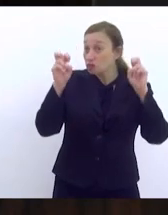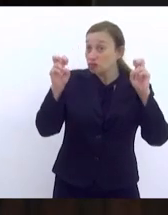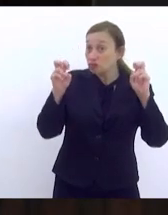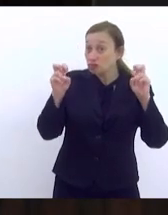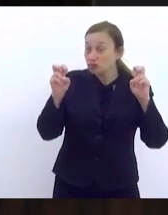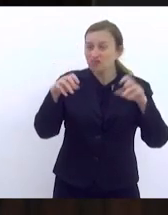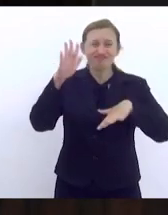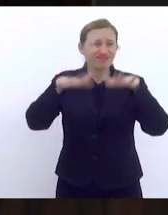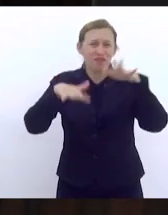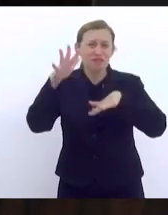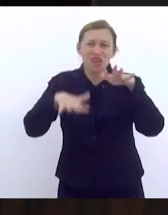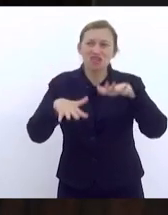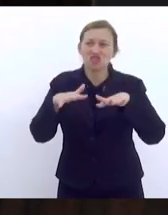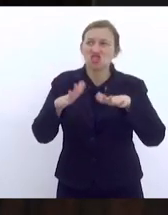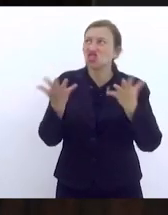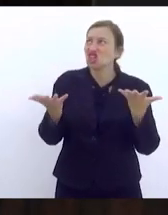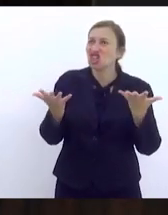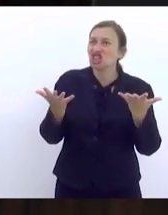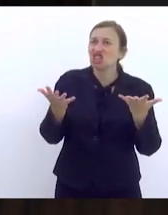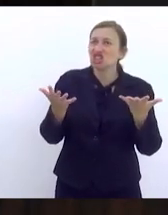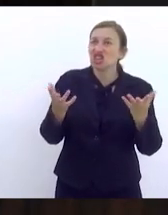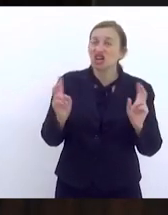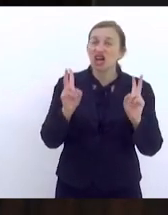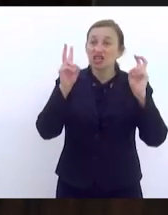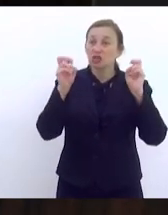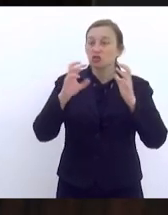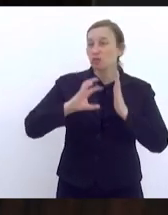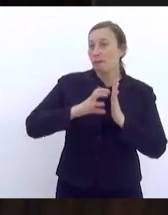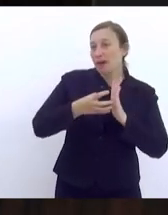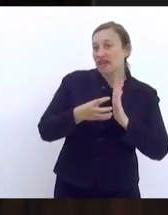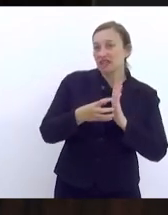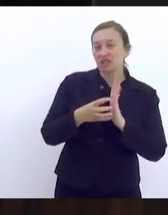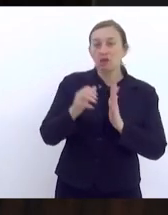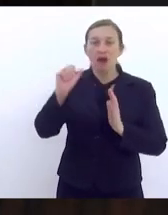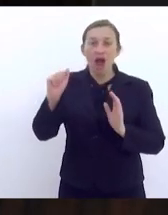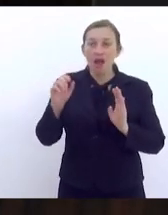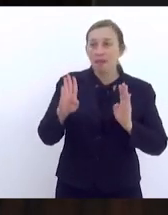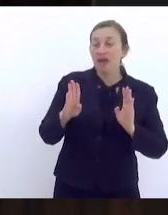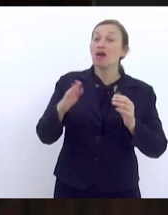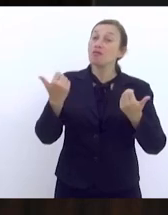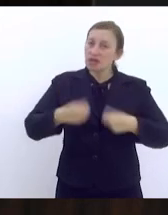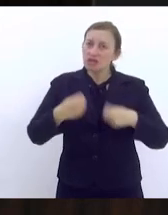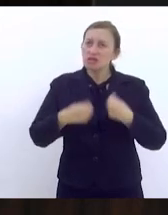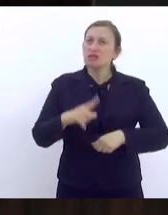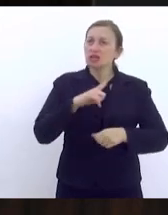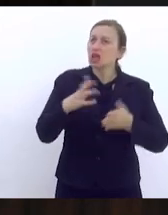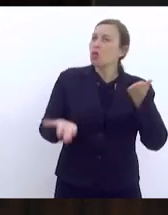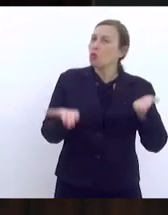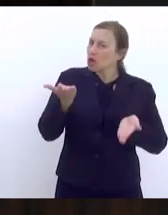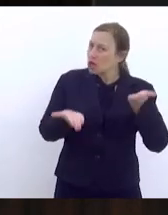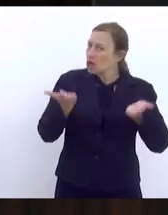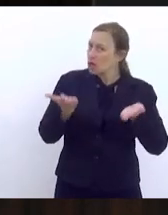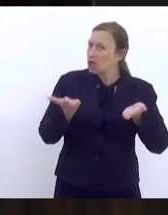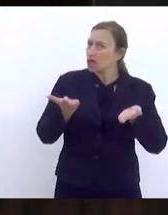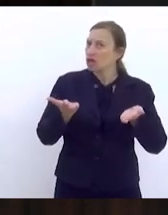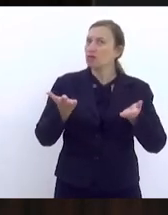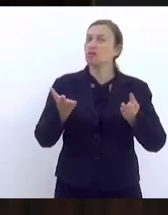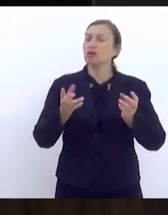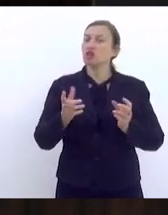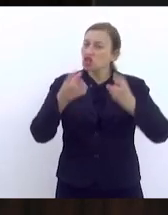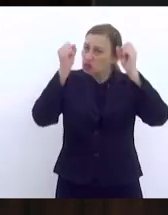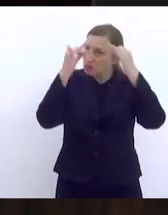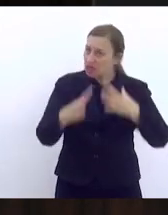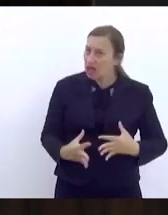independe de questões partidárias a gente precisa ter muito bem definido isso no nosso país